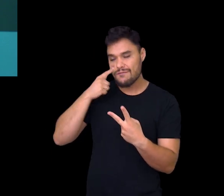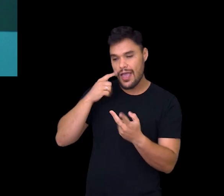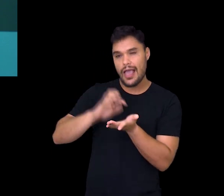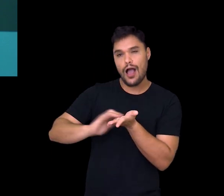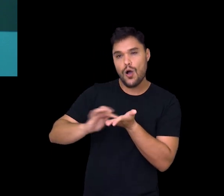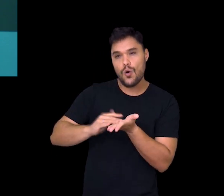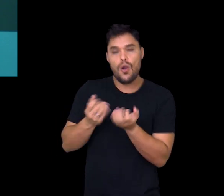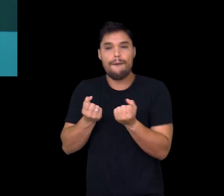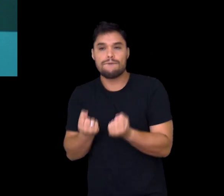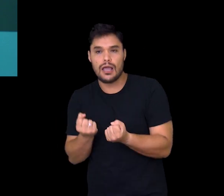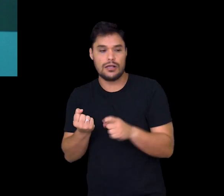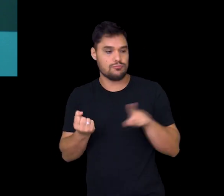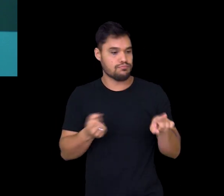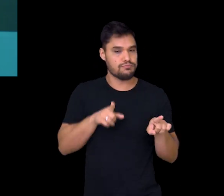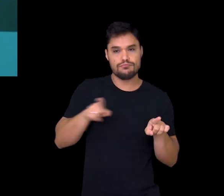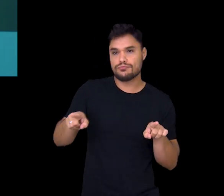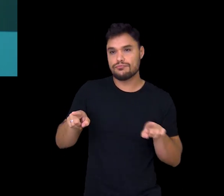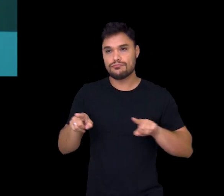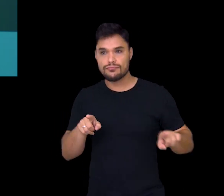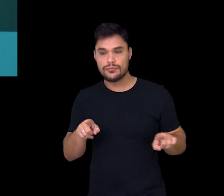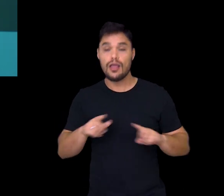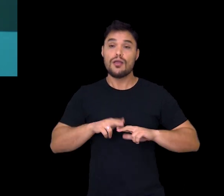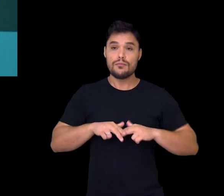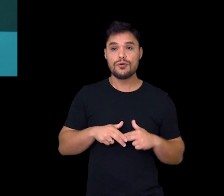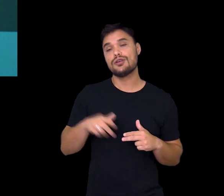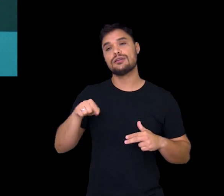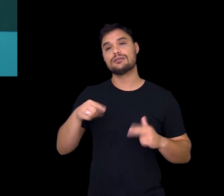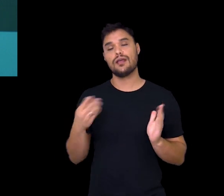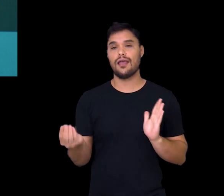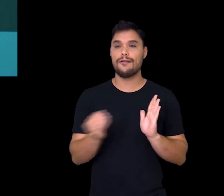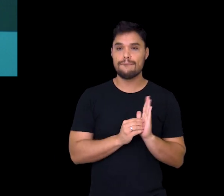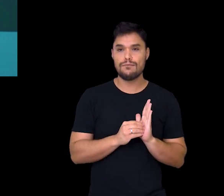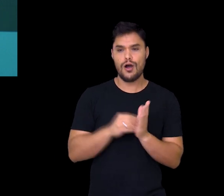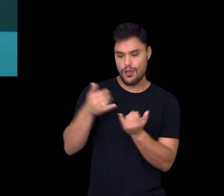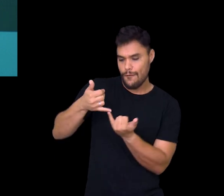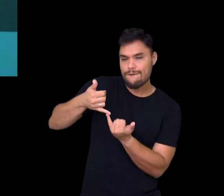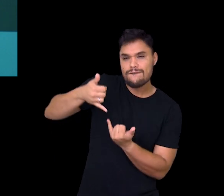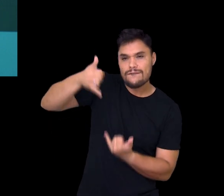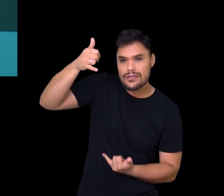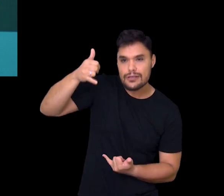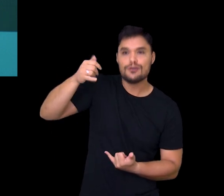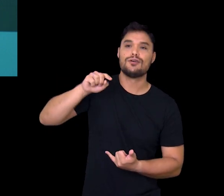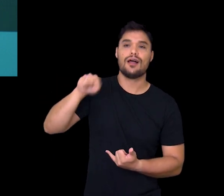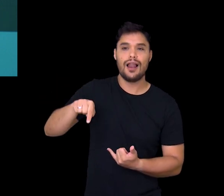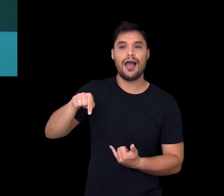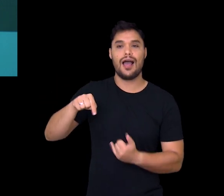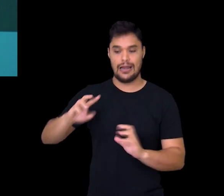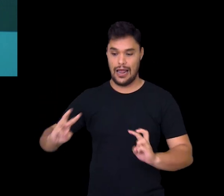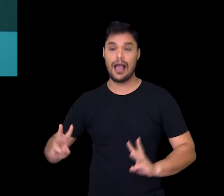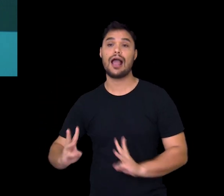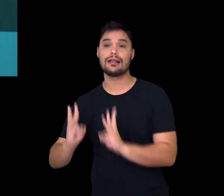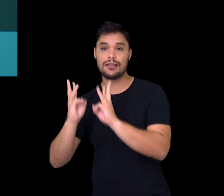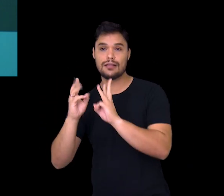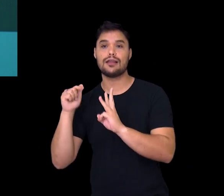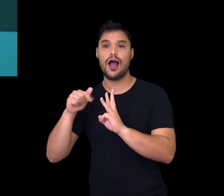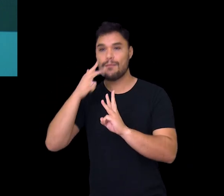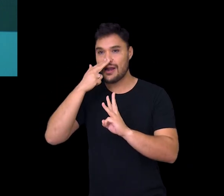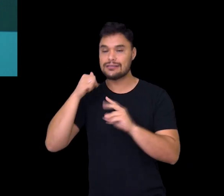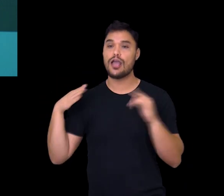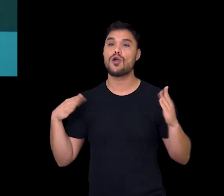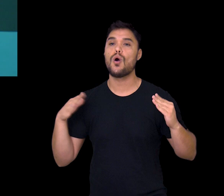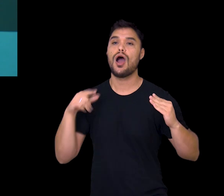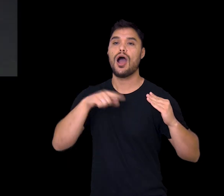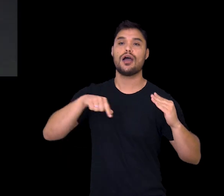dá uma diferença grande. E com isso ele coloca um fio bem fininho na catedral para parecer que esses anjos estão voando. E